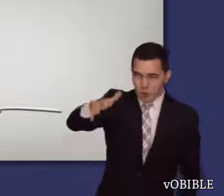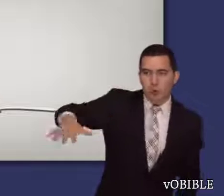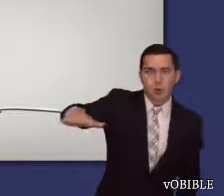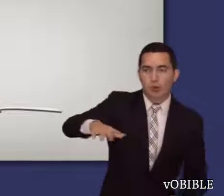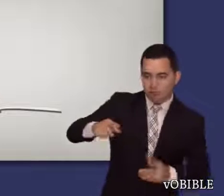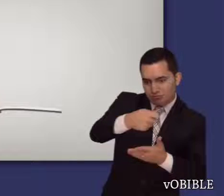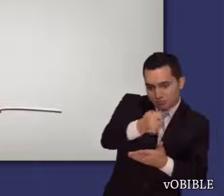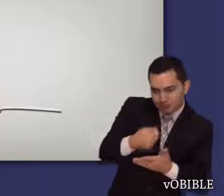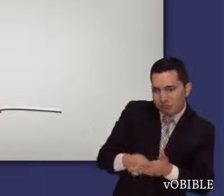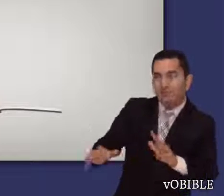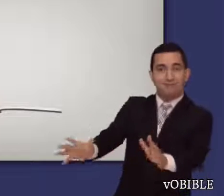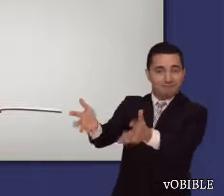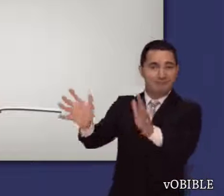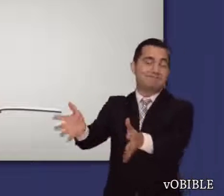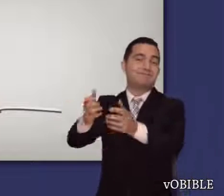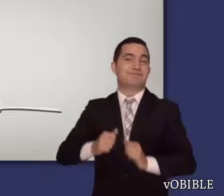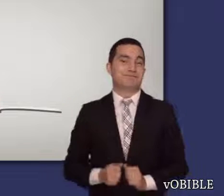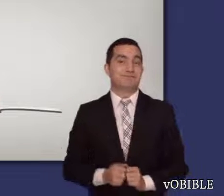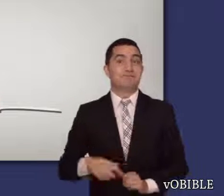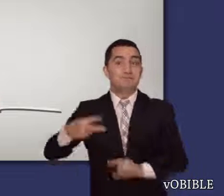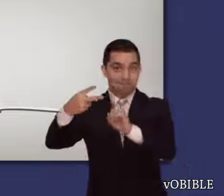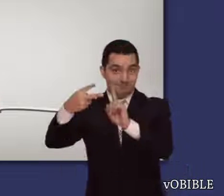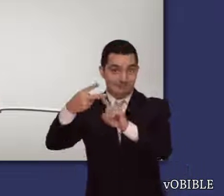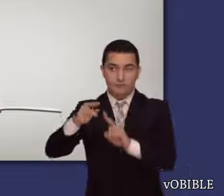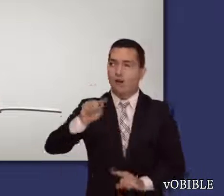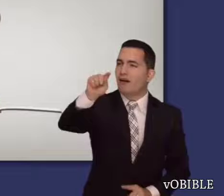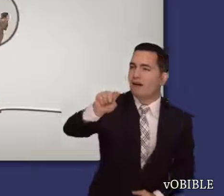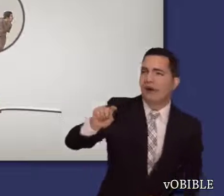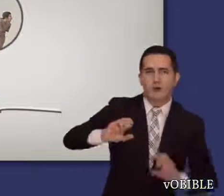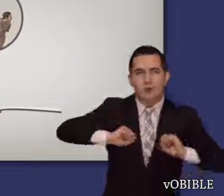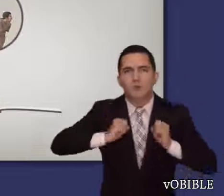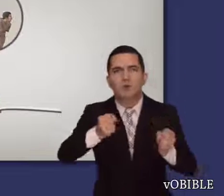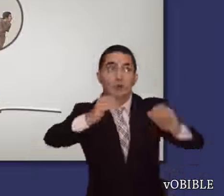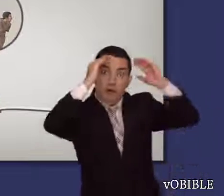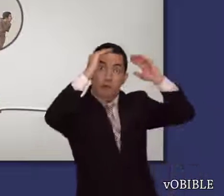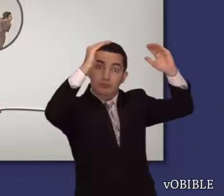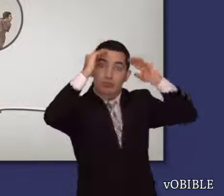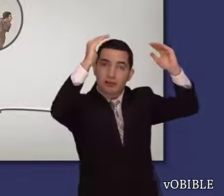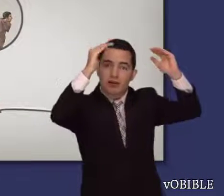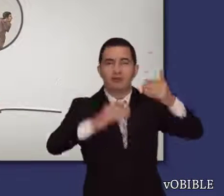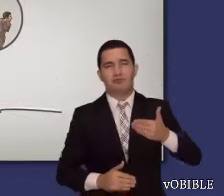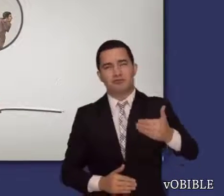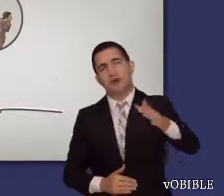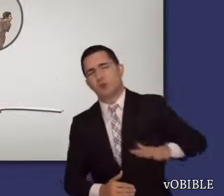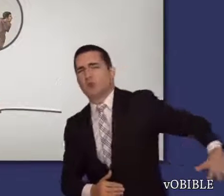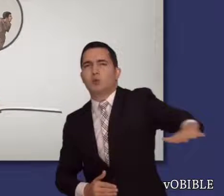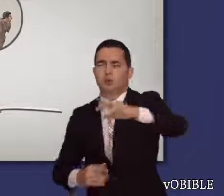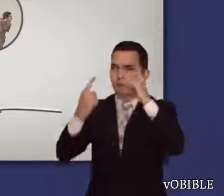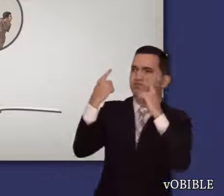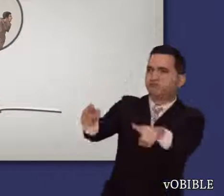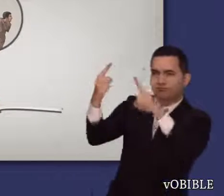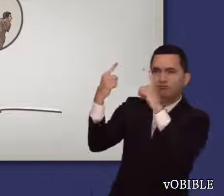irmãos, principalmente com Timóteo. Que todos que desejam levar uma vida de devoção a Deus vão